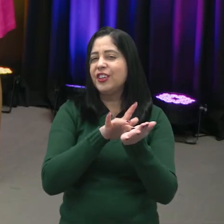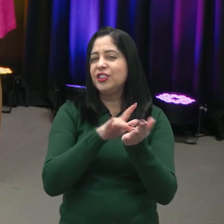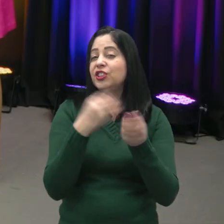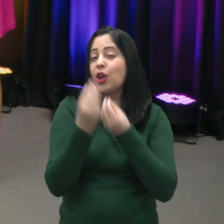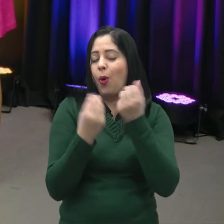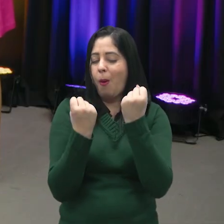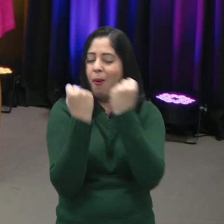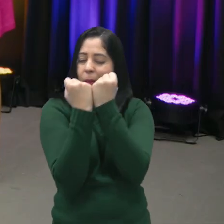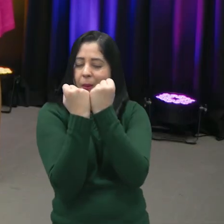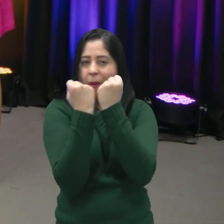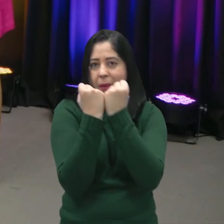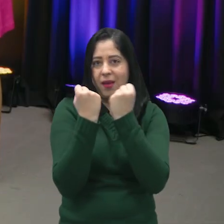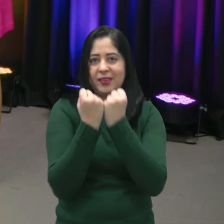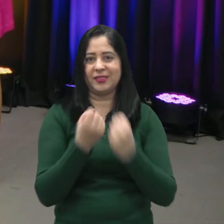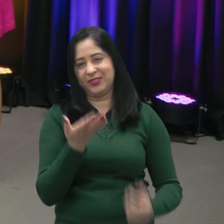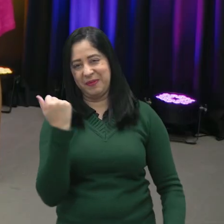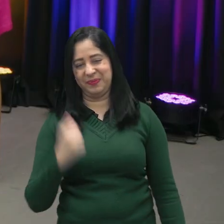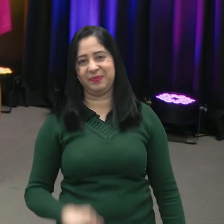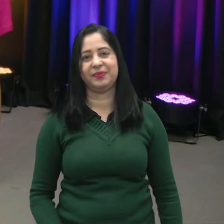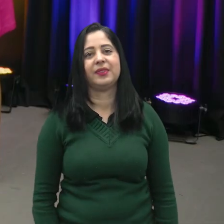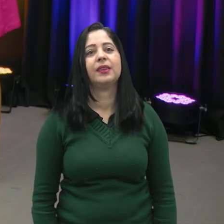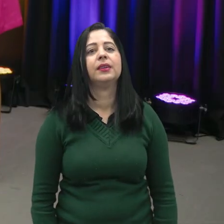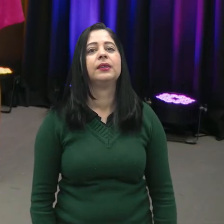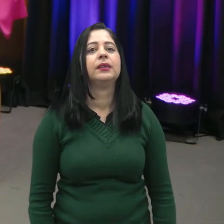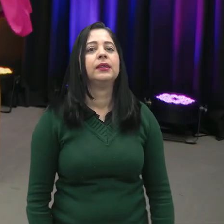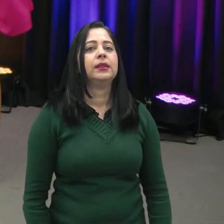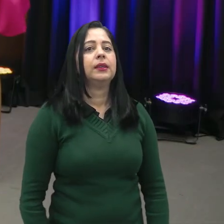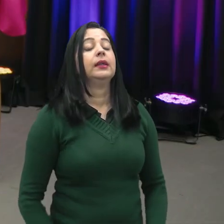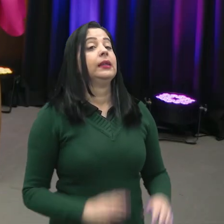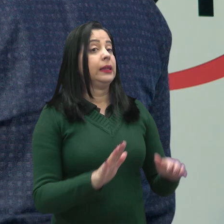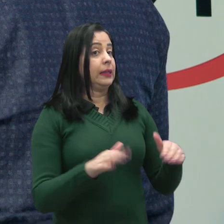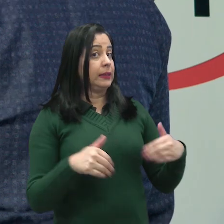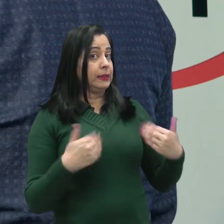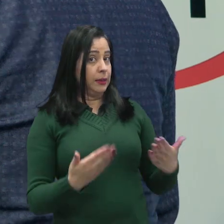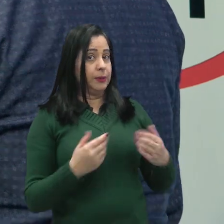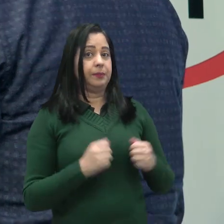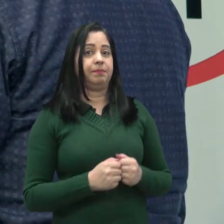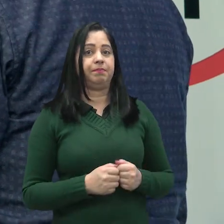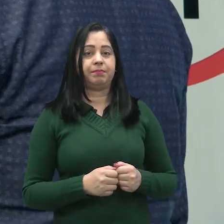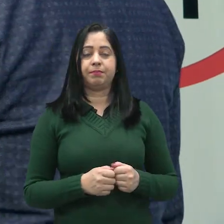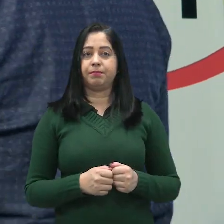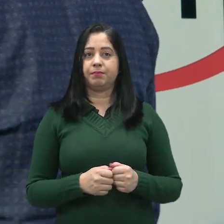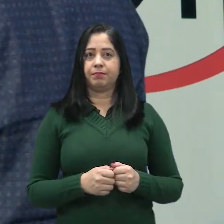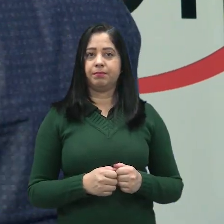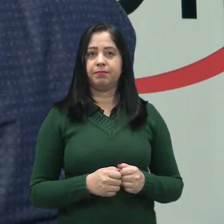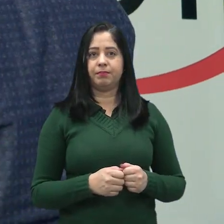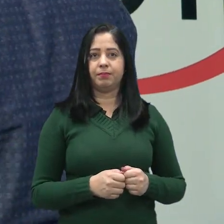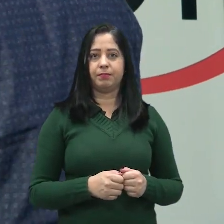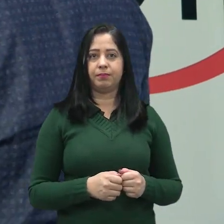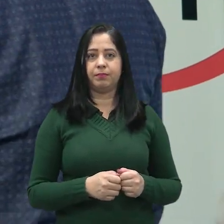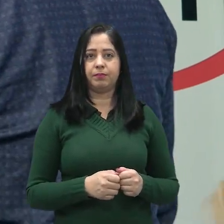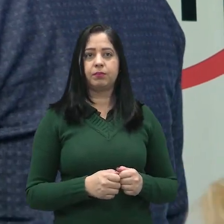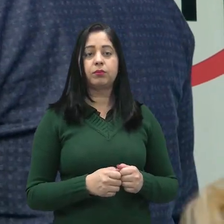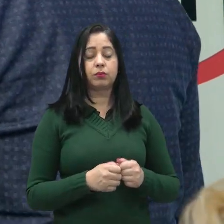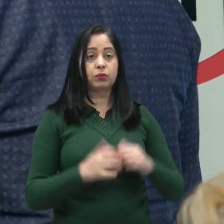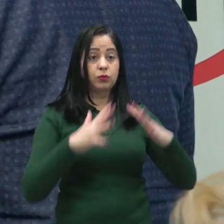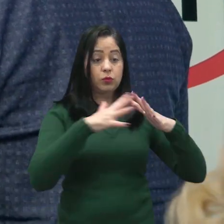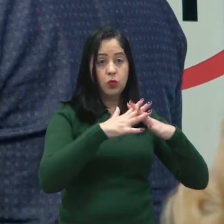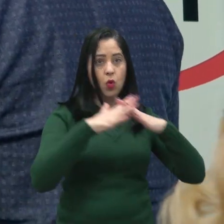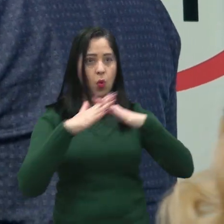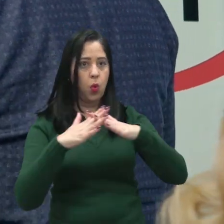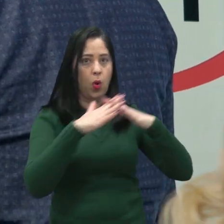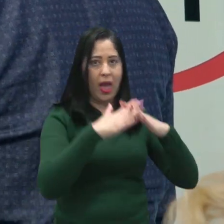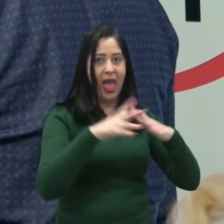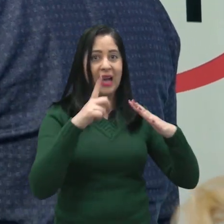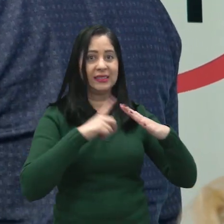chute, estrangulamento ou chave, né? Uma modalidade de quedas, né? Então a gente trabalha muito com pegada,